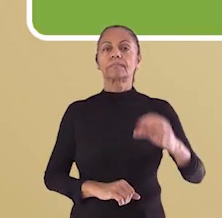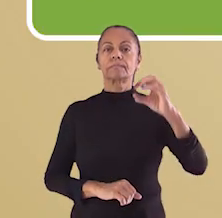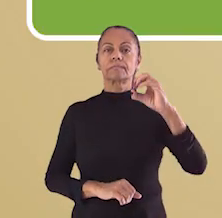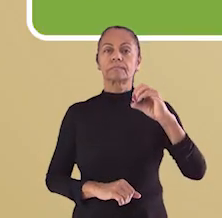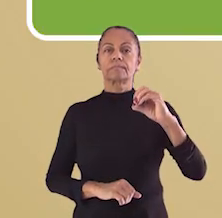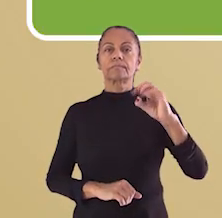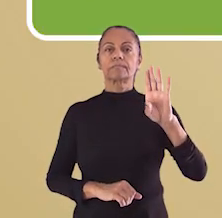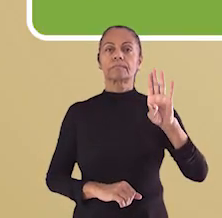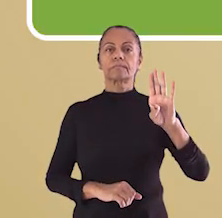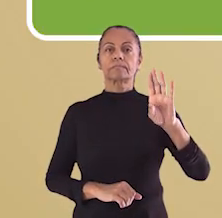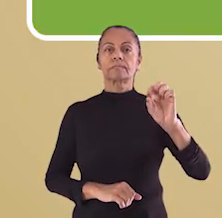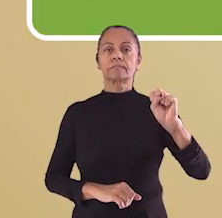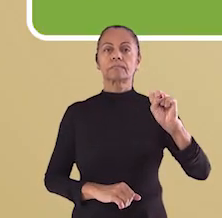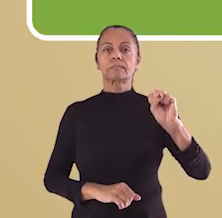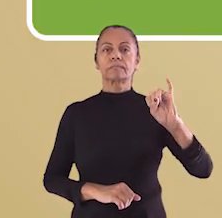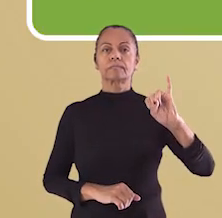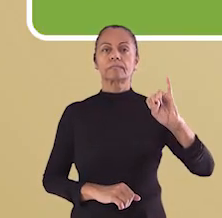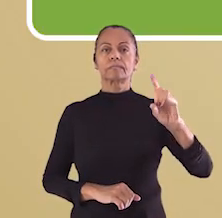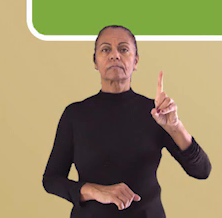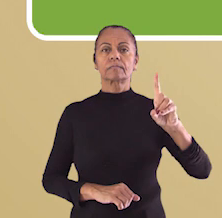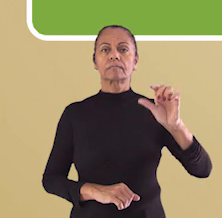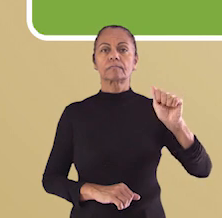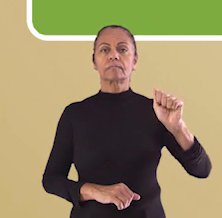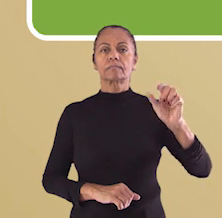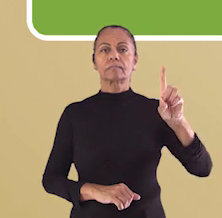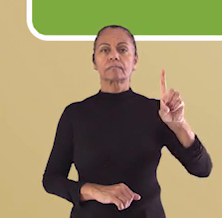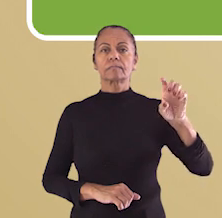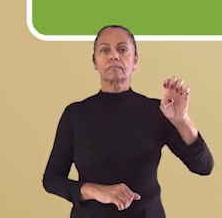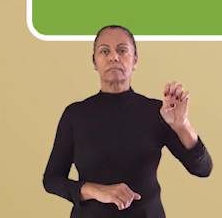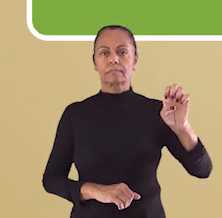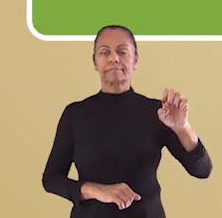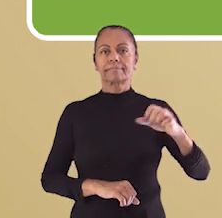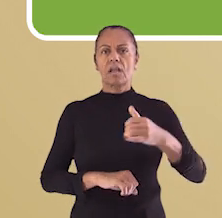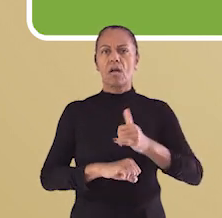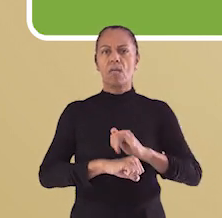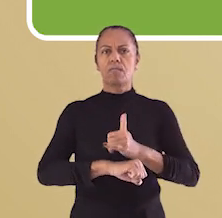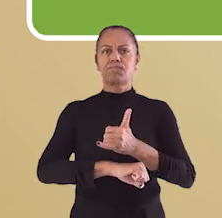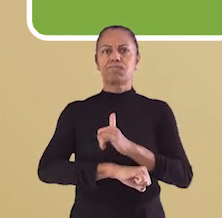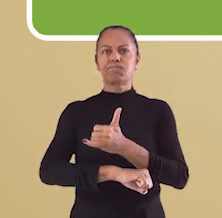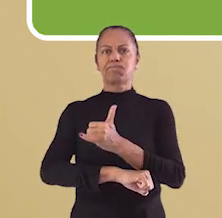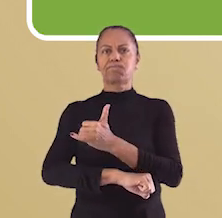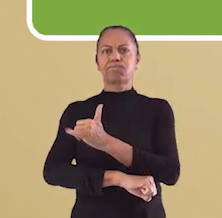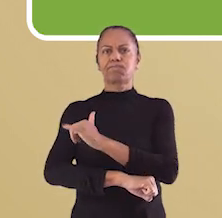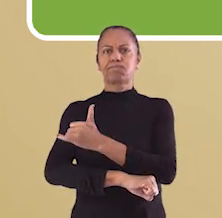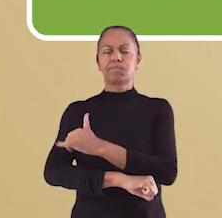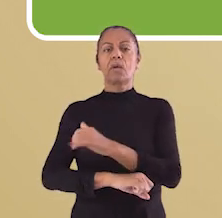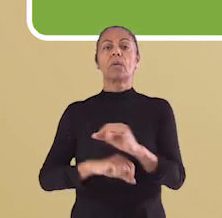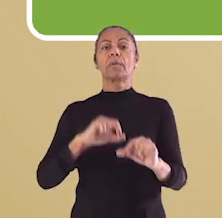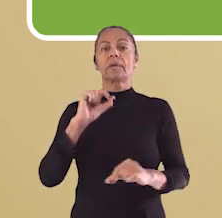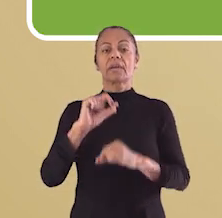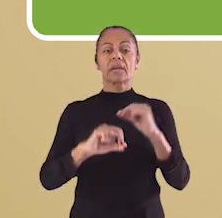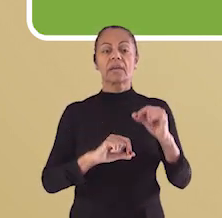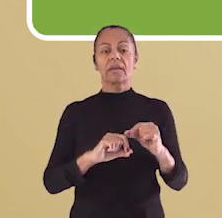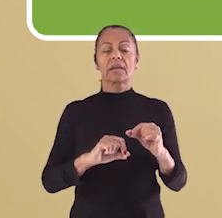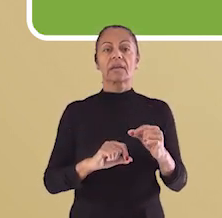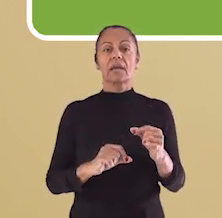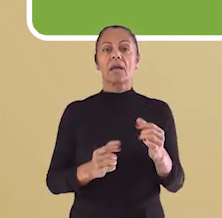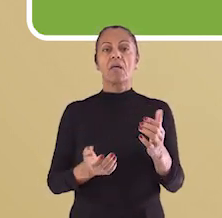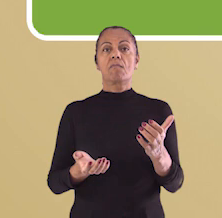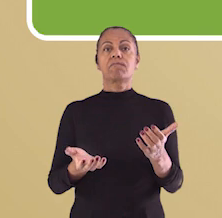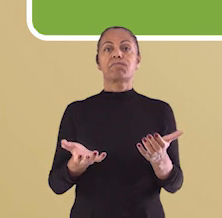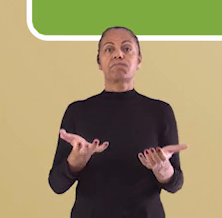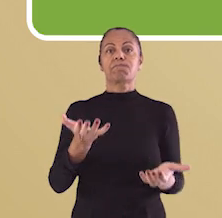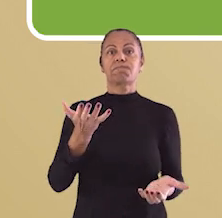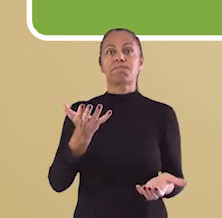compulsão alimentar não é obesidade? Pois é, não necessariamente. Existem diferenças. O que elas têm em comum é que